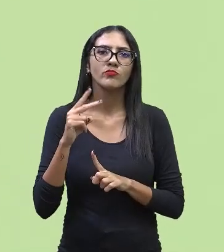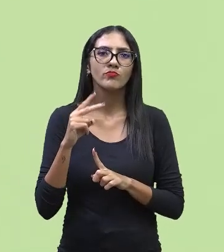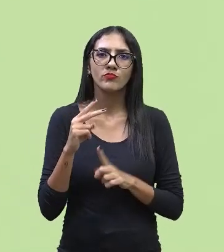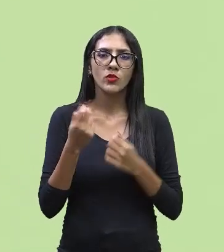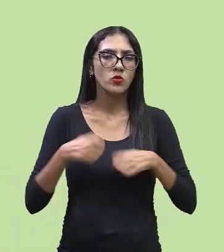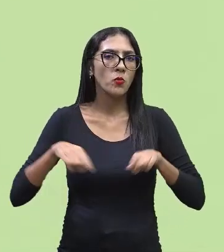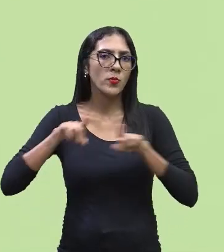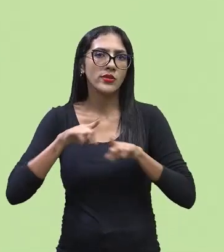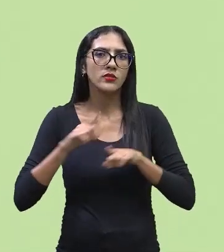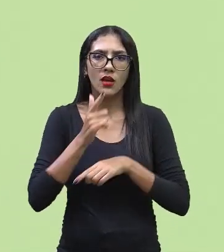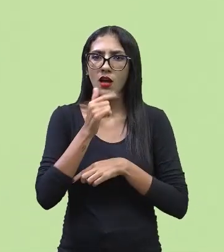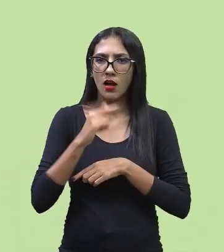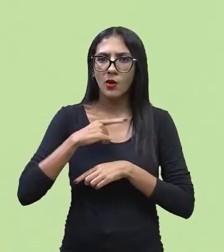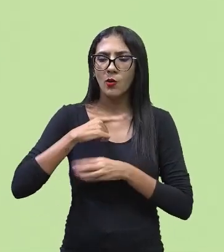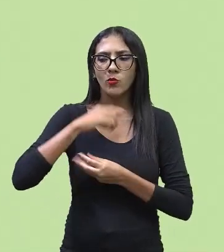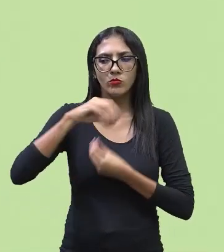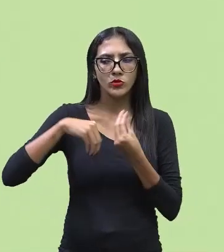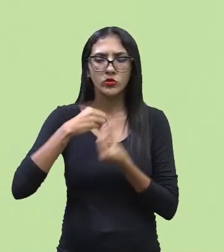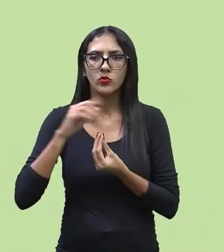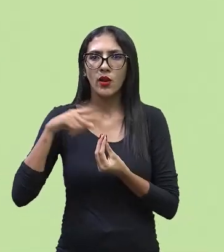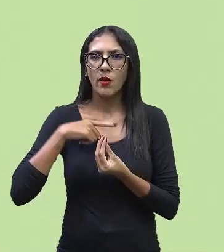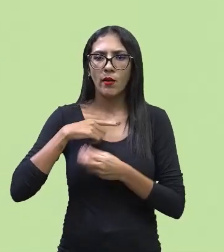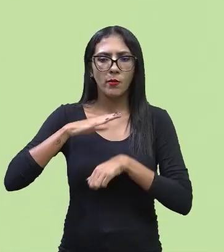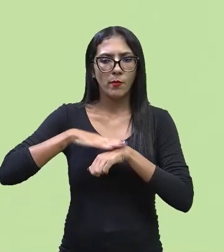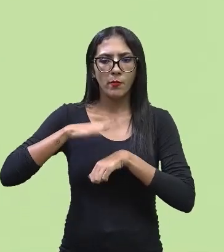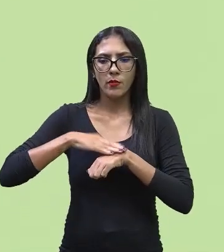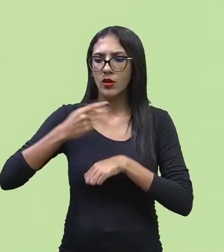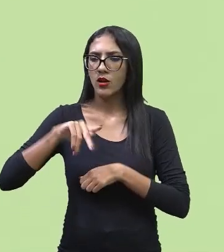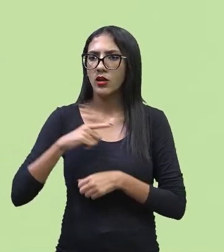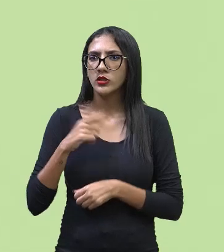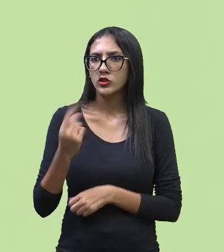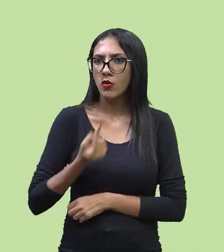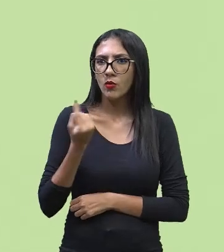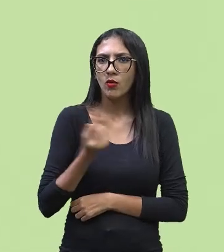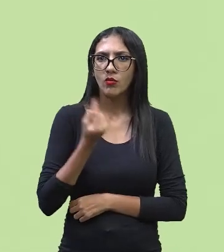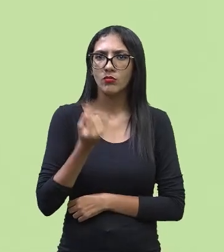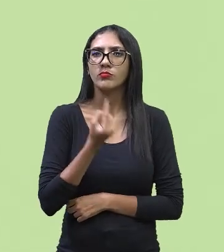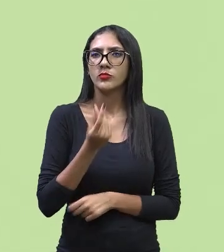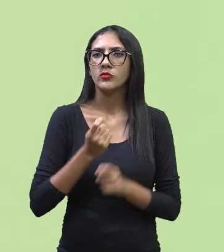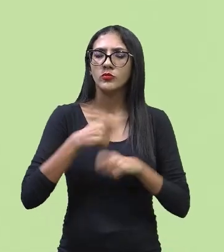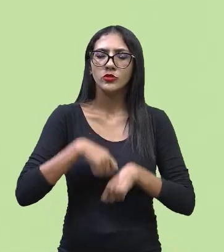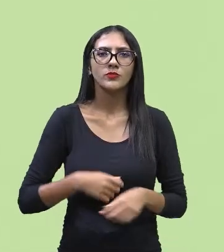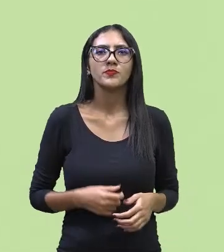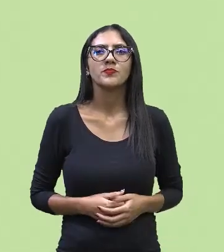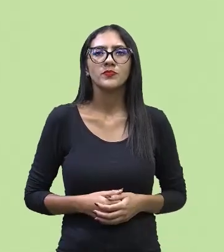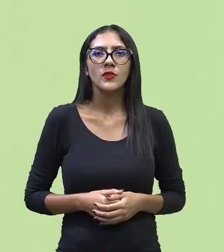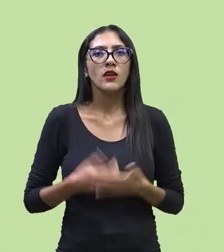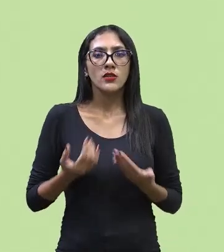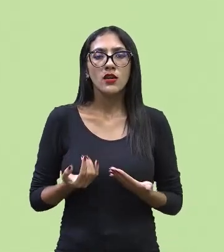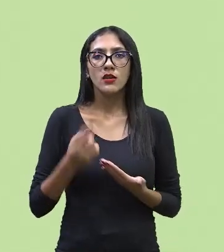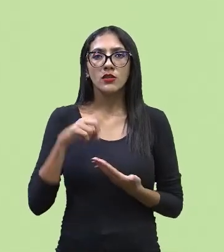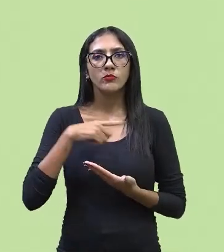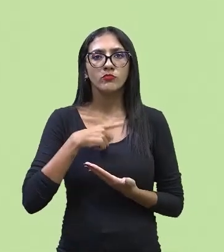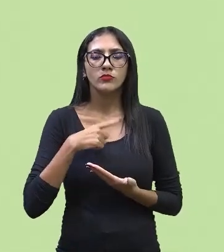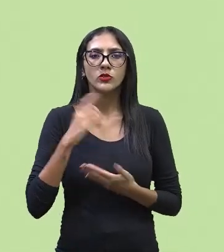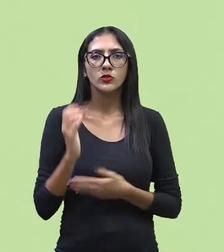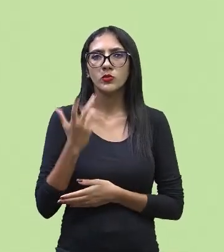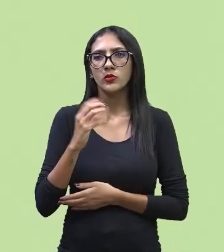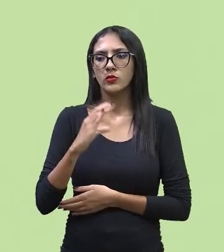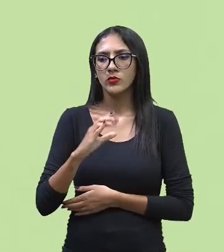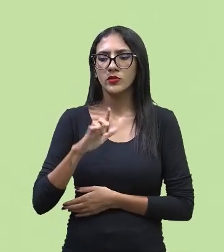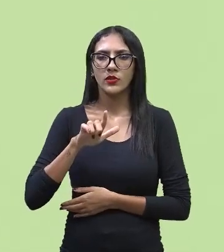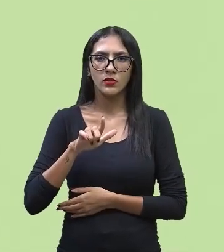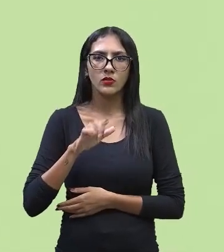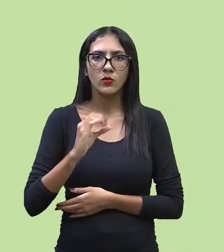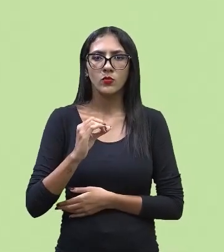isso acontecer. Ele vai se fundir, né? O processo de fusão, tá? E aí, nesse caso, o cloreto de